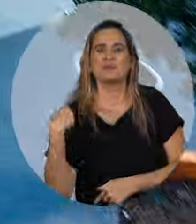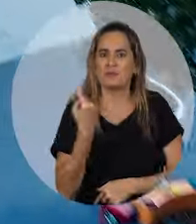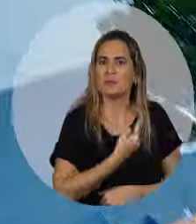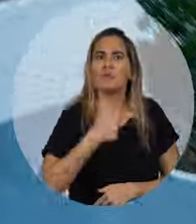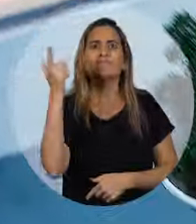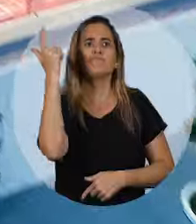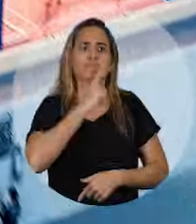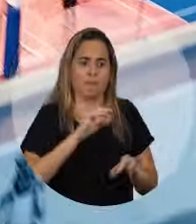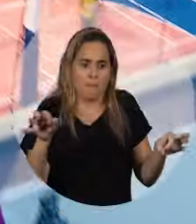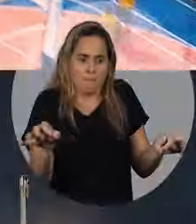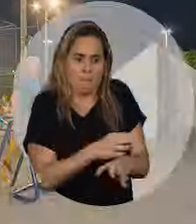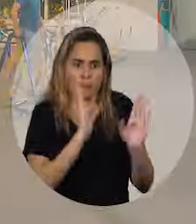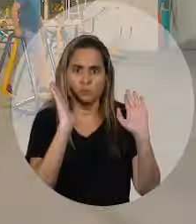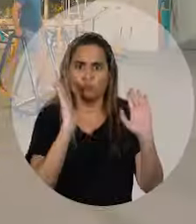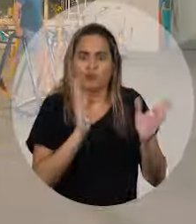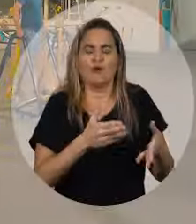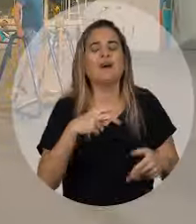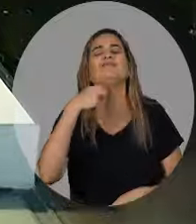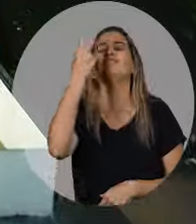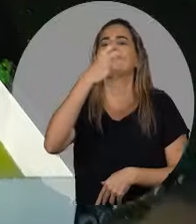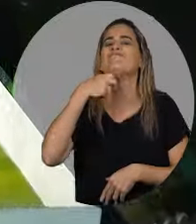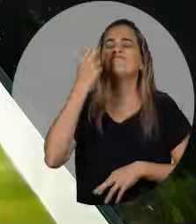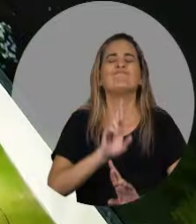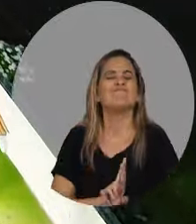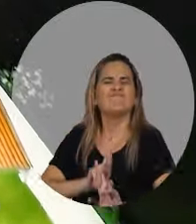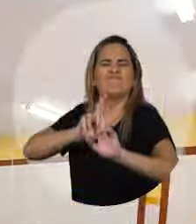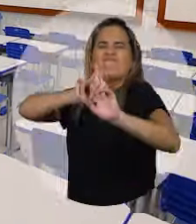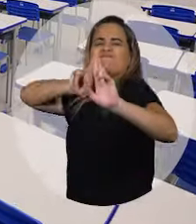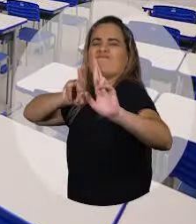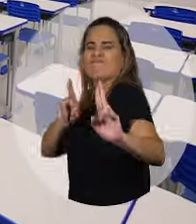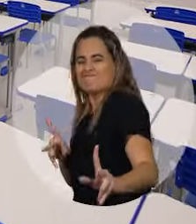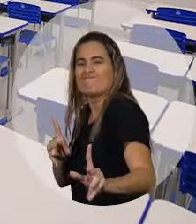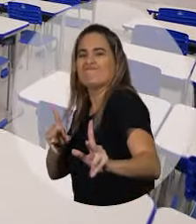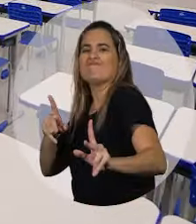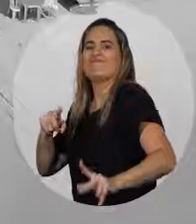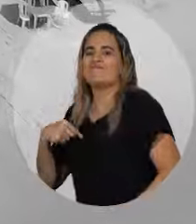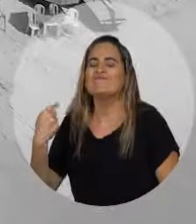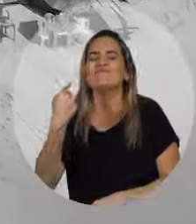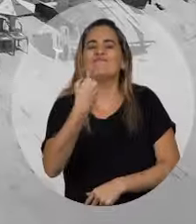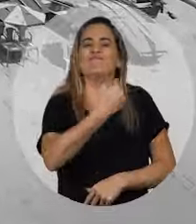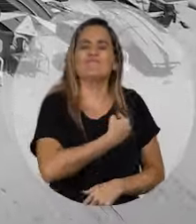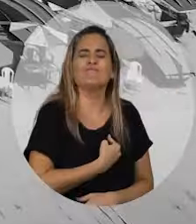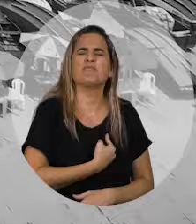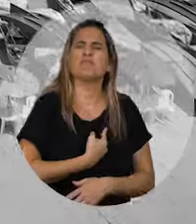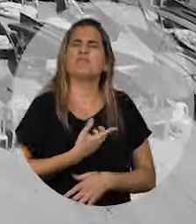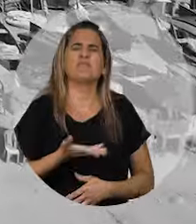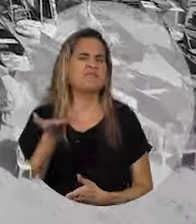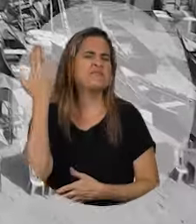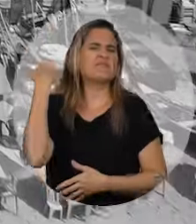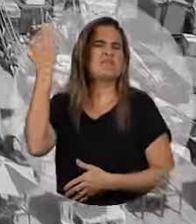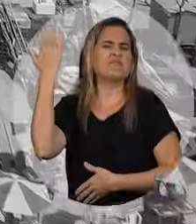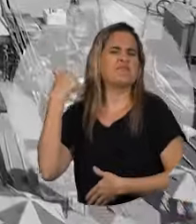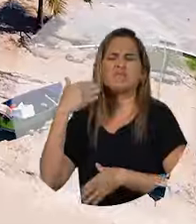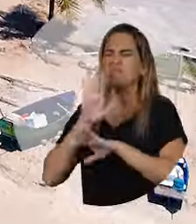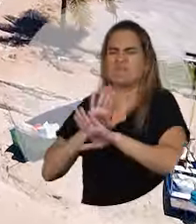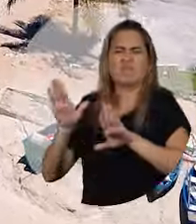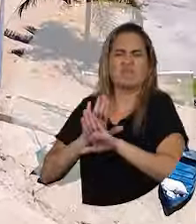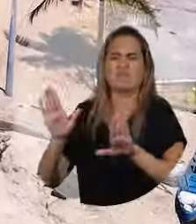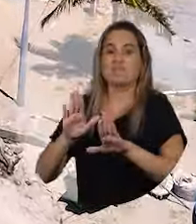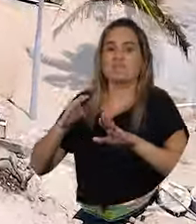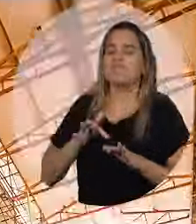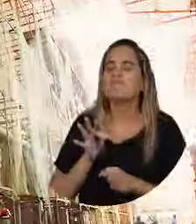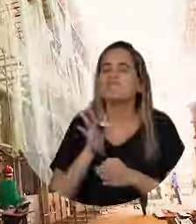gente. Cada obra que termina faz um Natal diferente. Deixando o passado pra trás